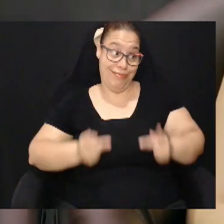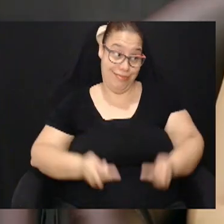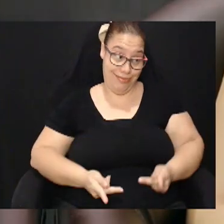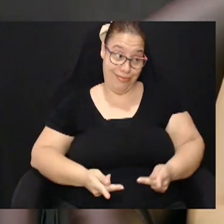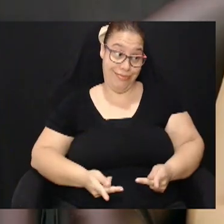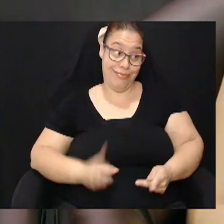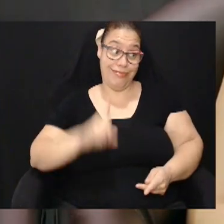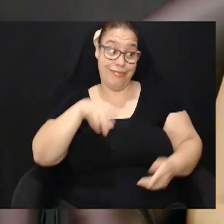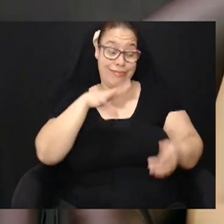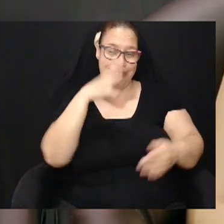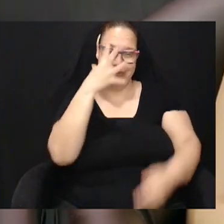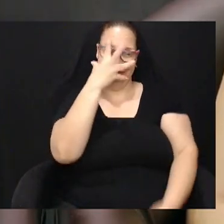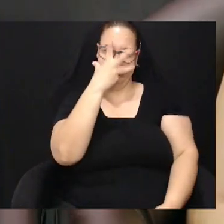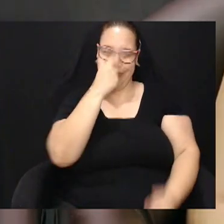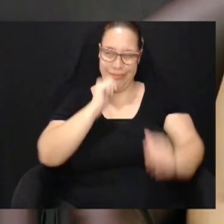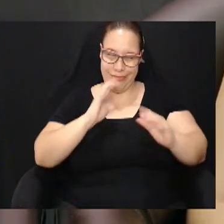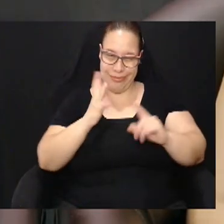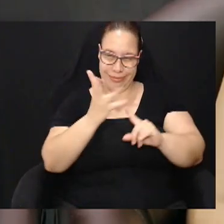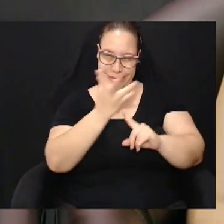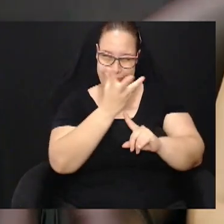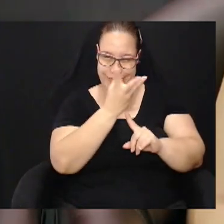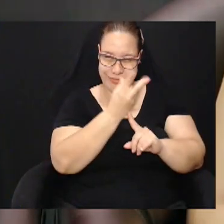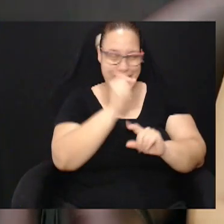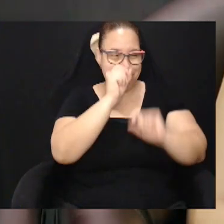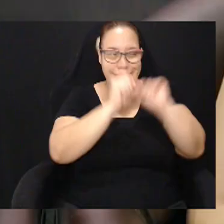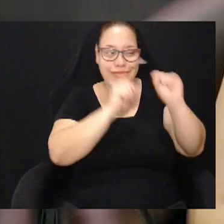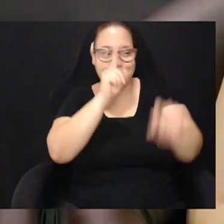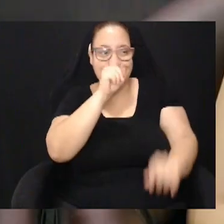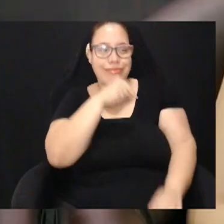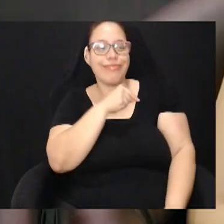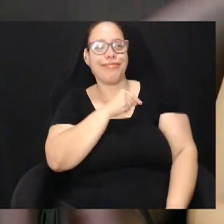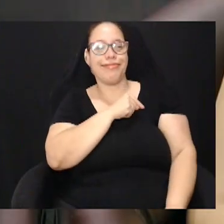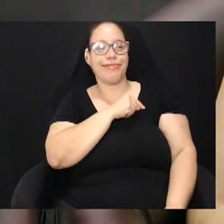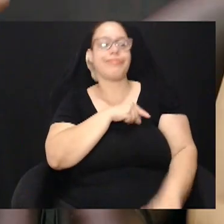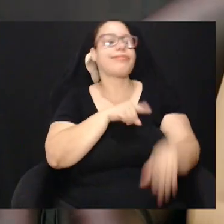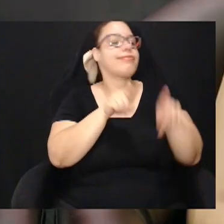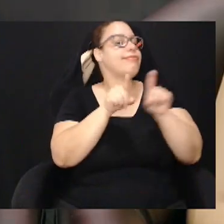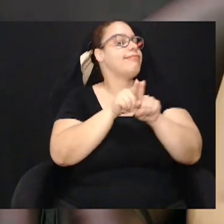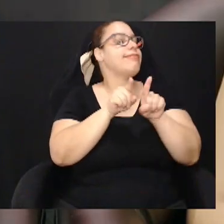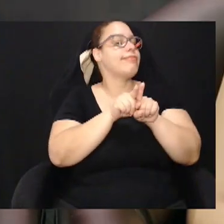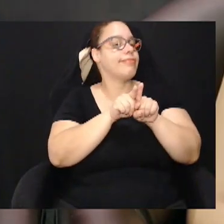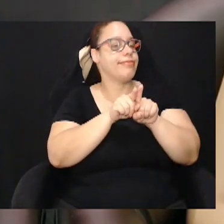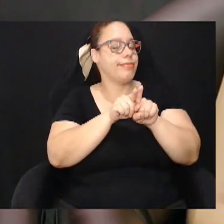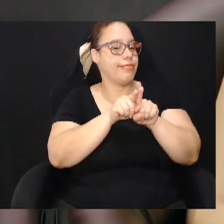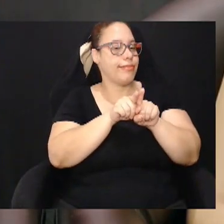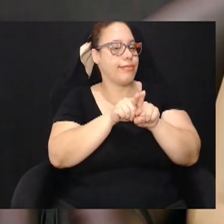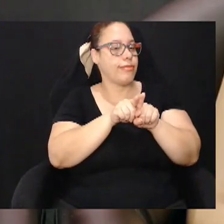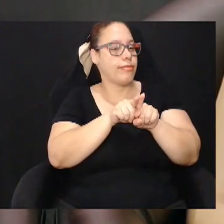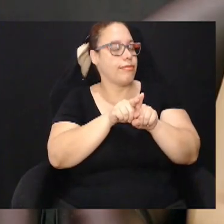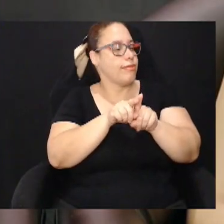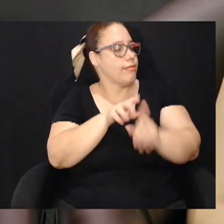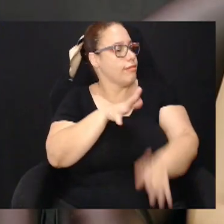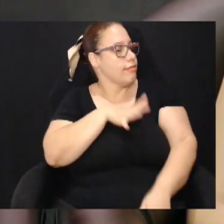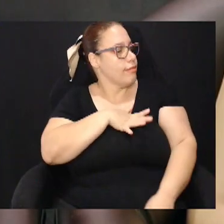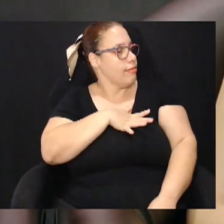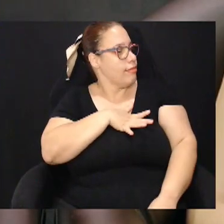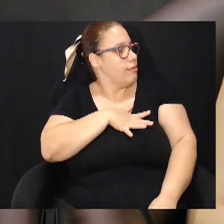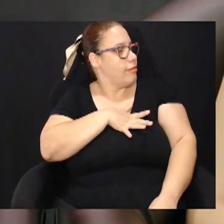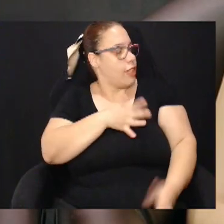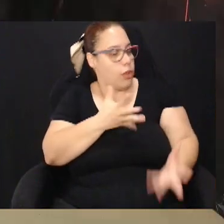da arte, né? Porque a arte, ela também nos traz esse enriquecimento